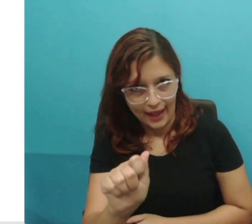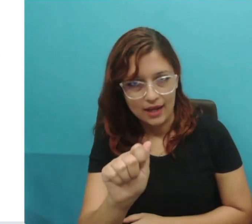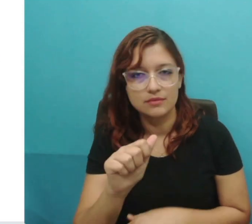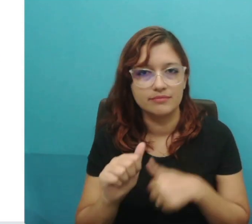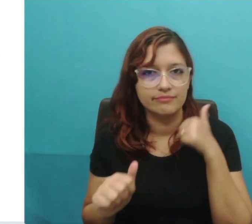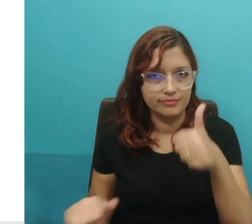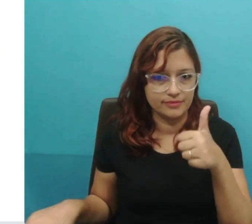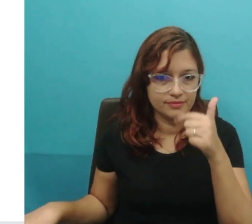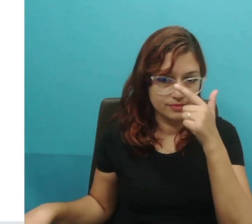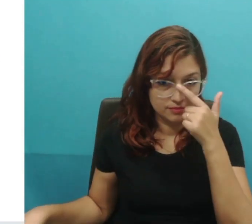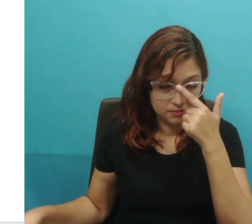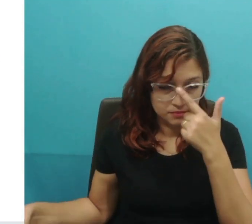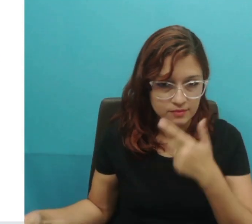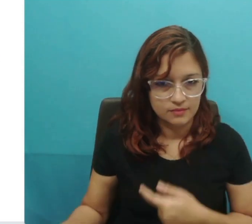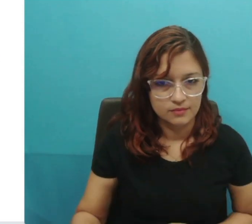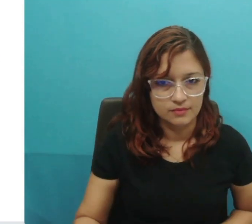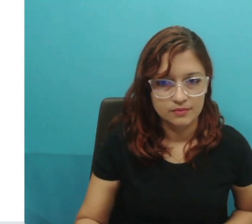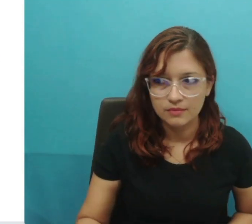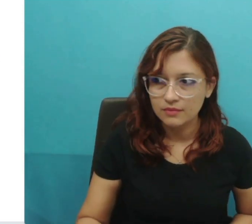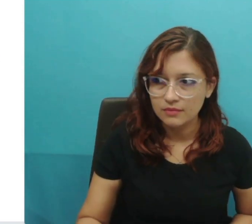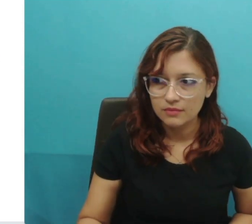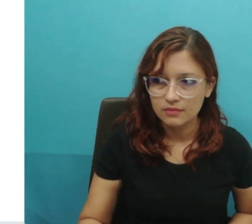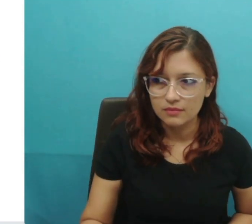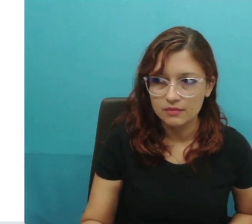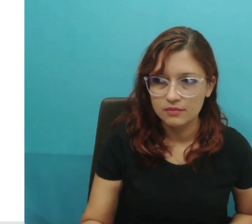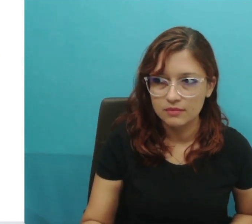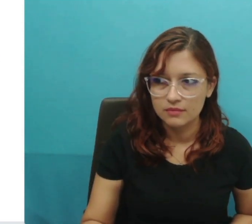No caso, se fosse ela, eu usaria dela.